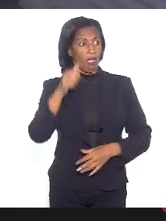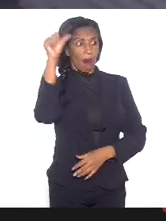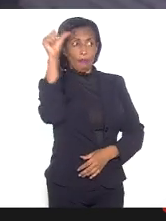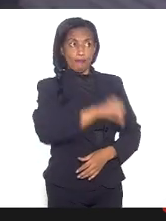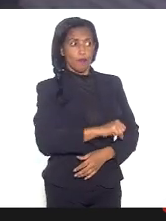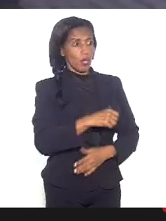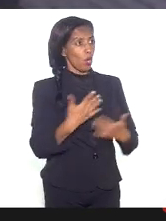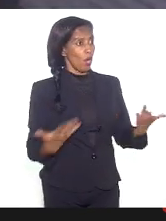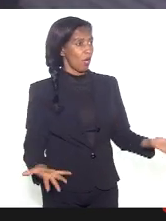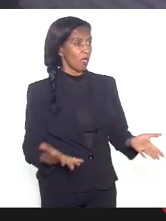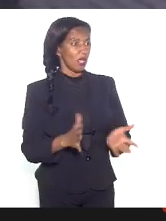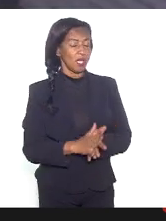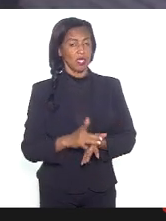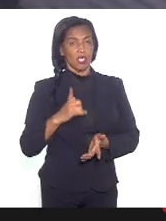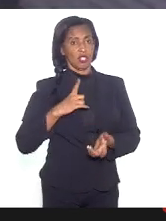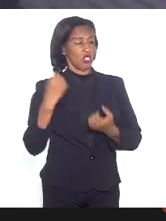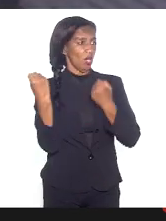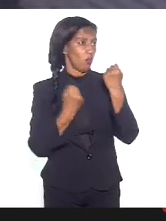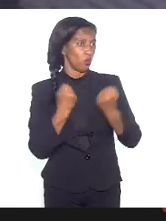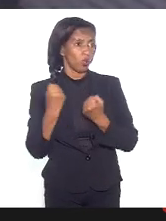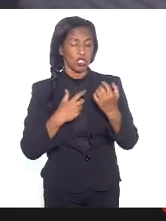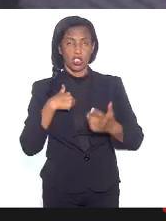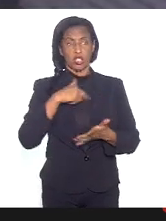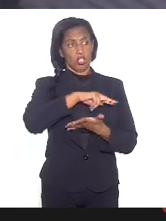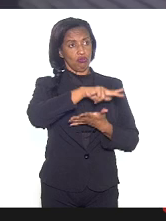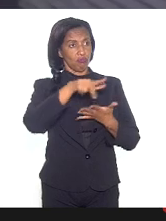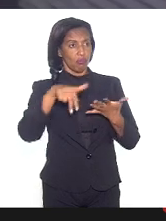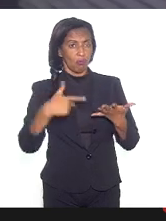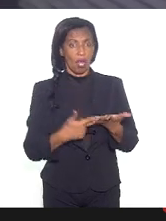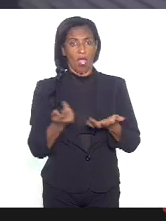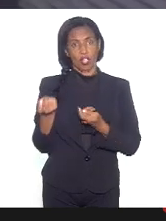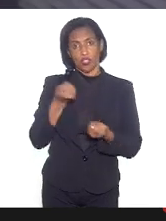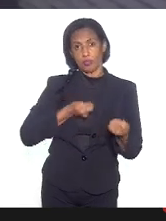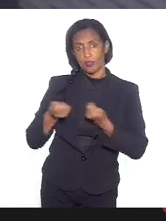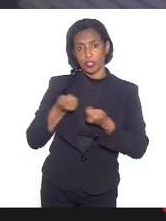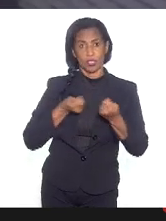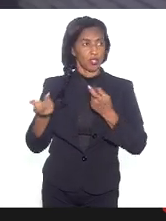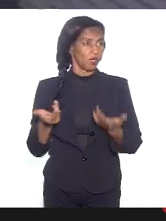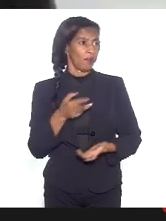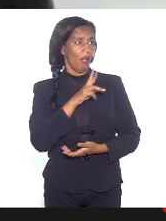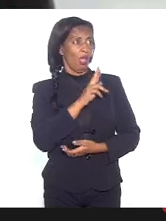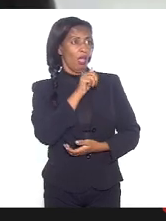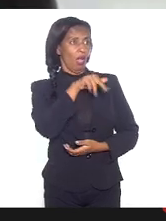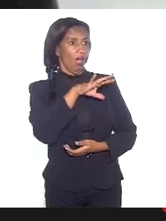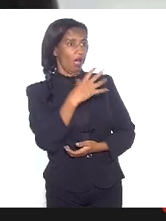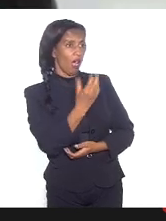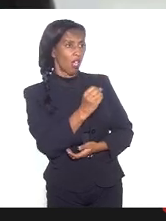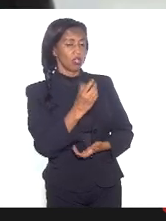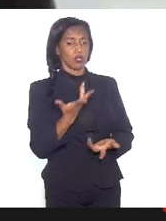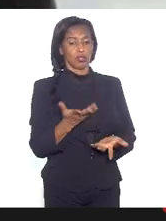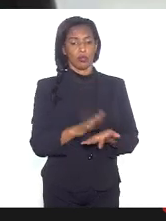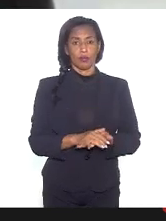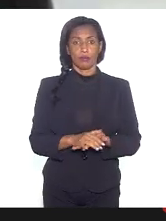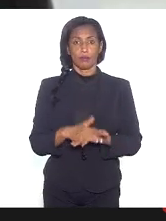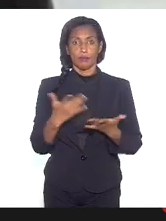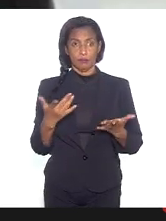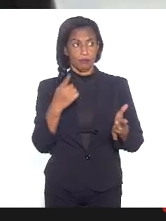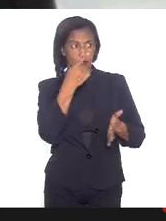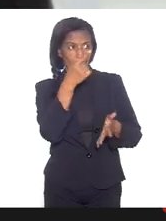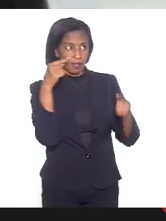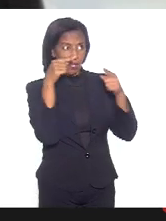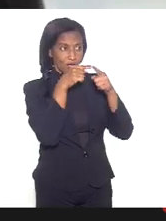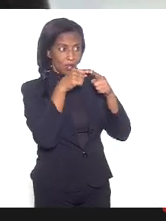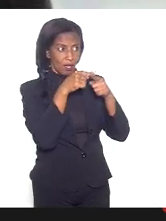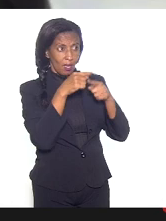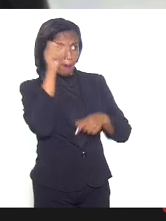A gente tem motorista, a gente tem atividade meio, a gente tem atividade administrativa, a gente tem rancho. Sim, então o senhor há de concordar que ainda